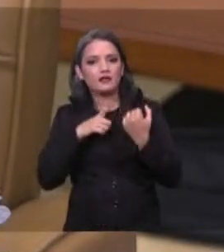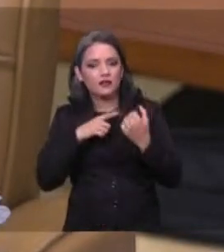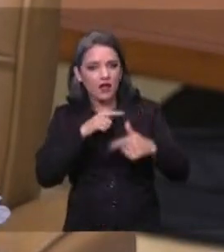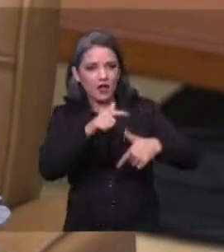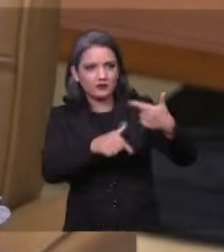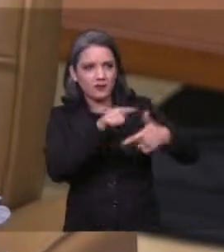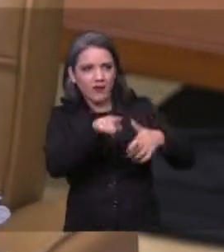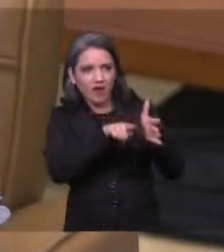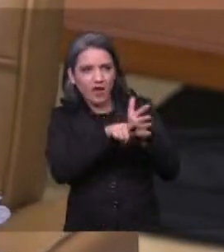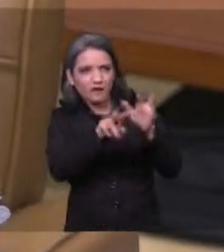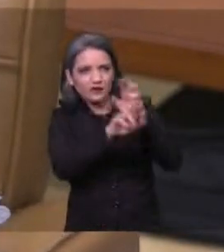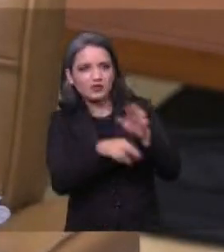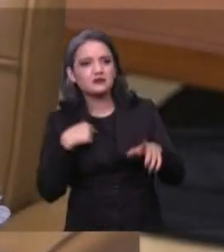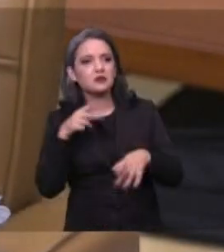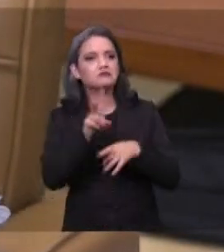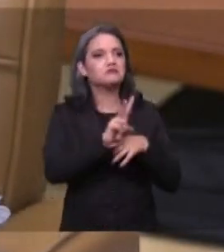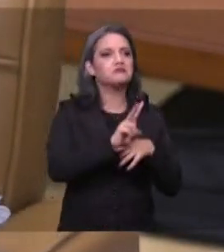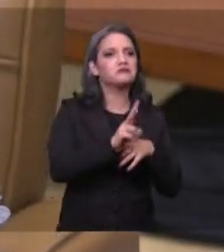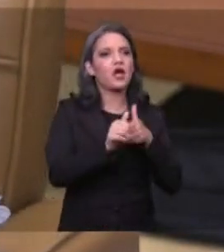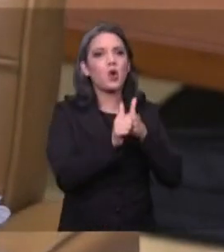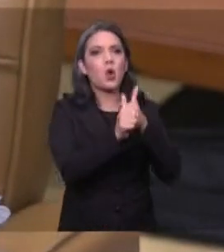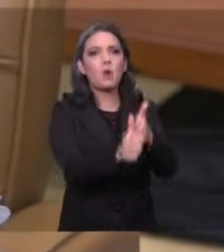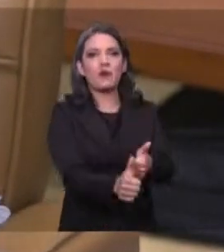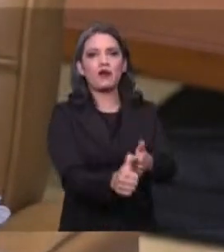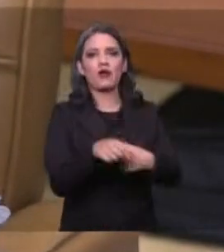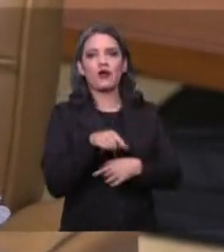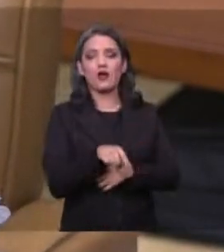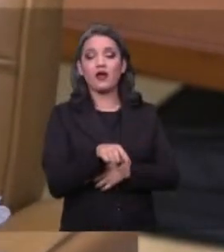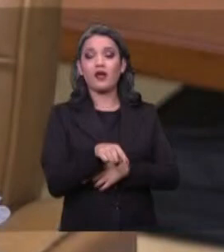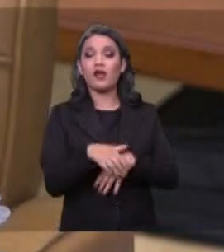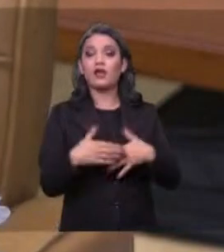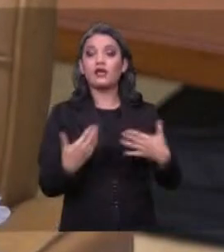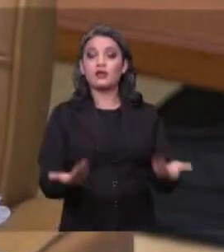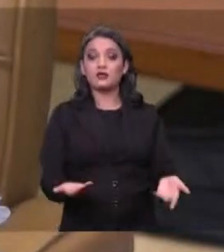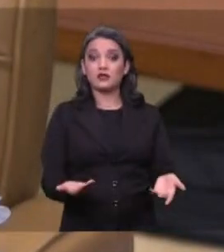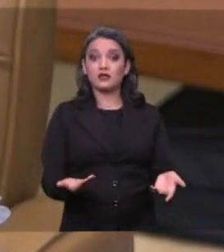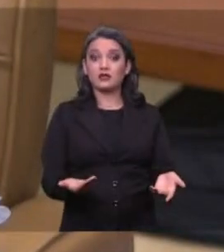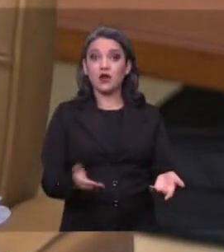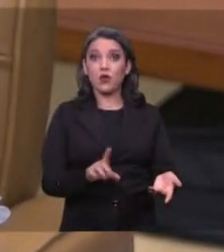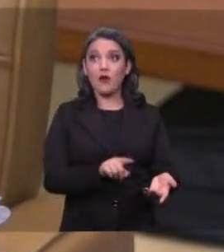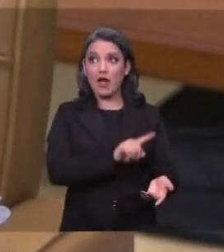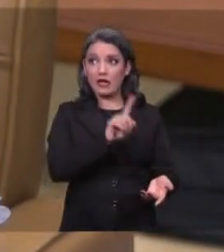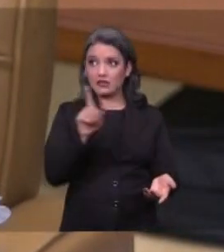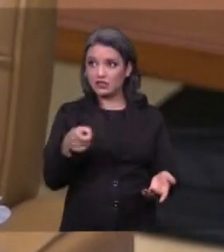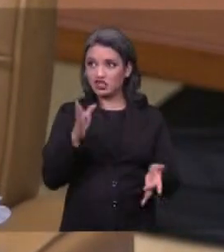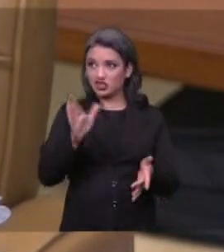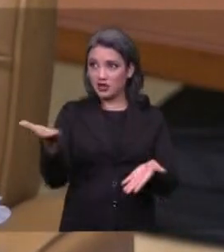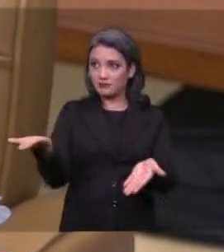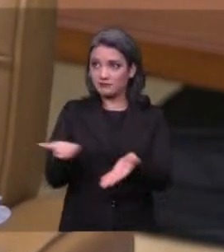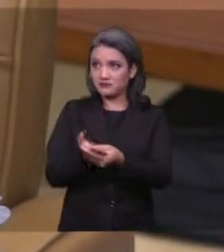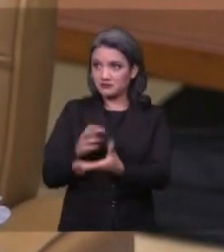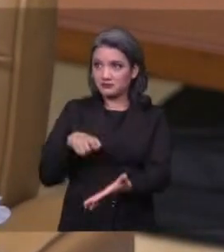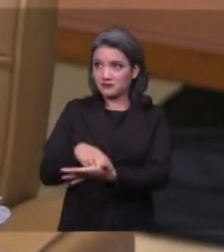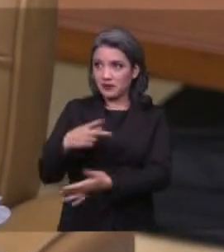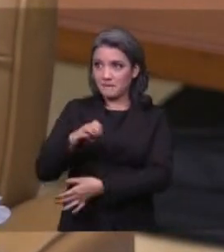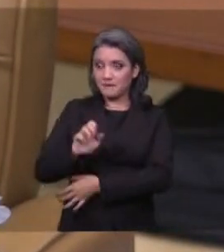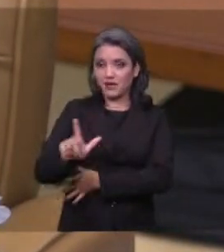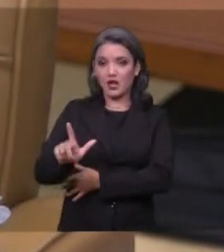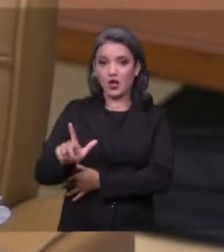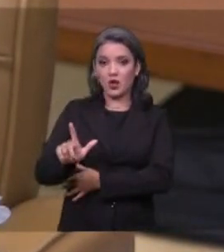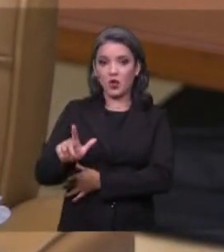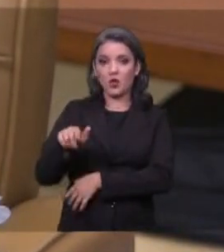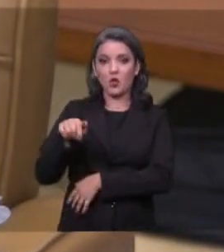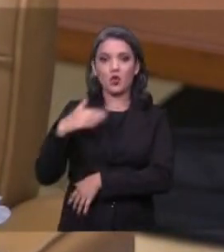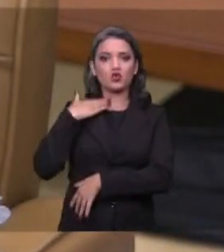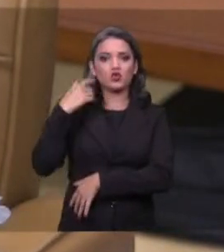atividade de investigação e persecução, olha, no momento em que vai para ação penal, o juiz só pode olhar